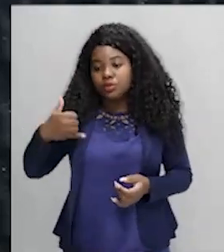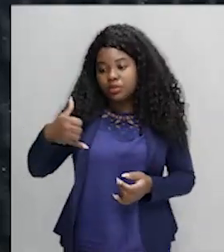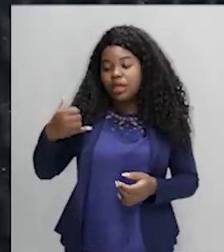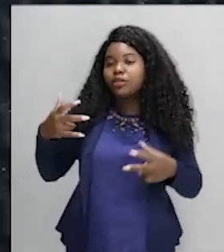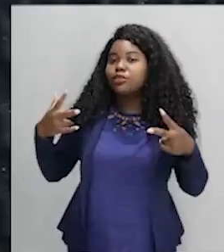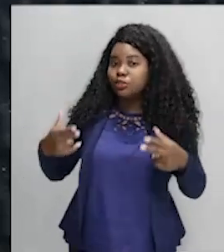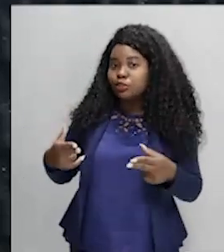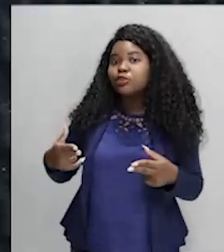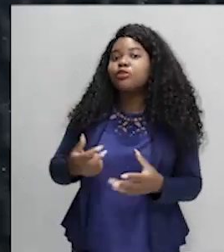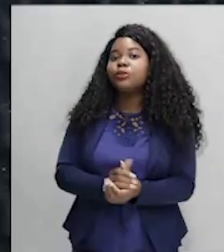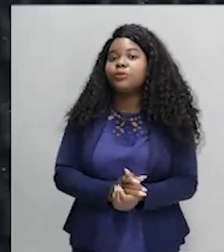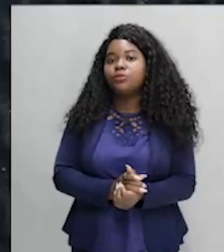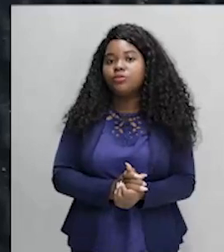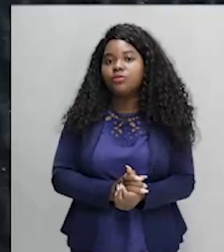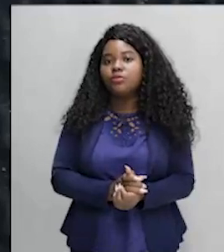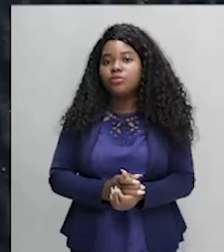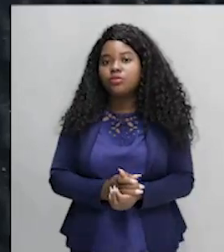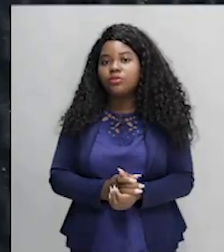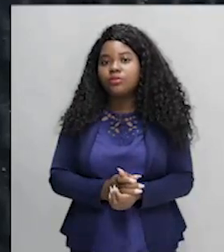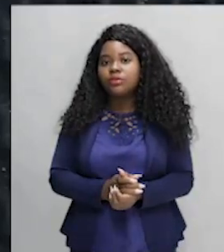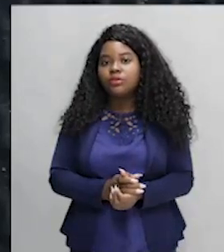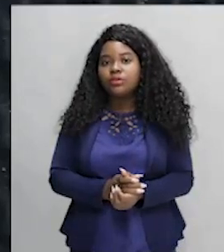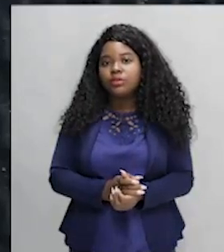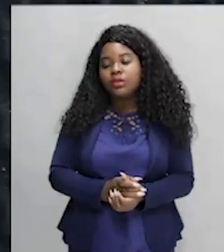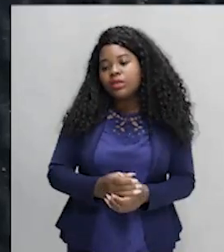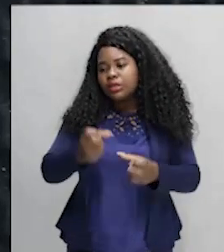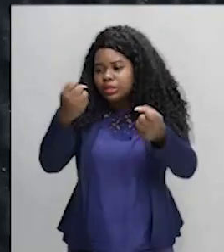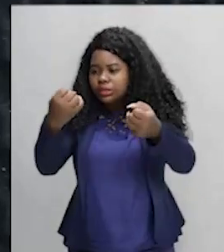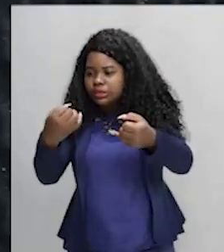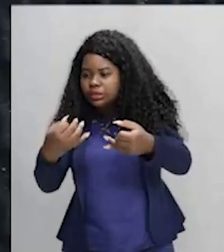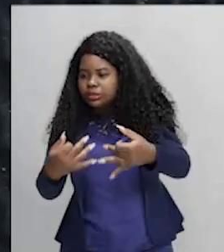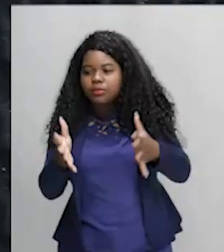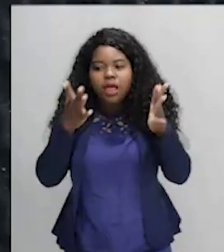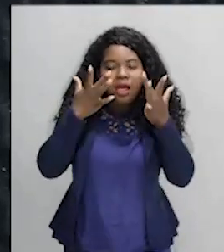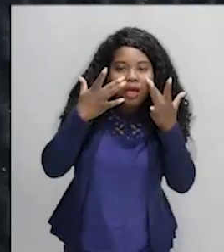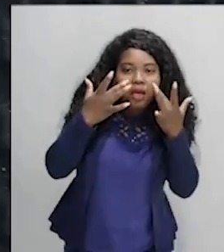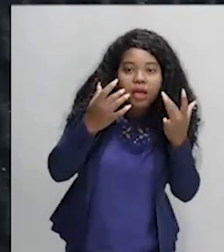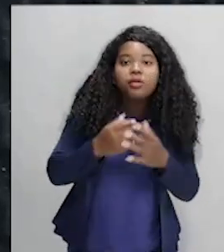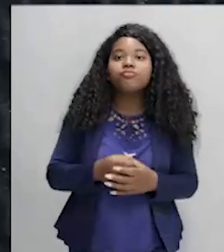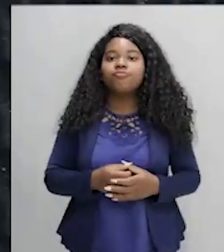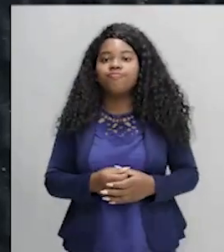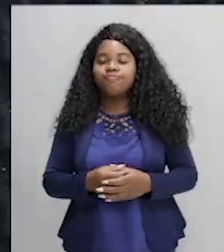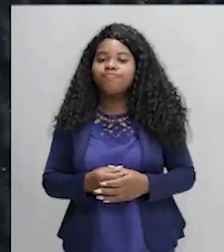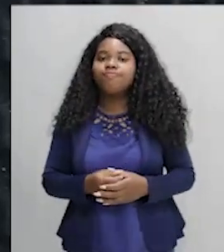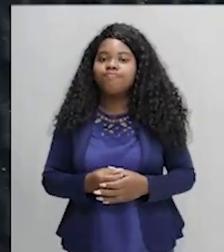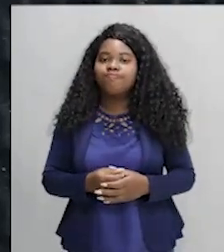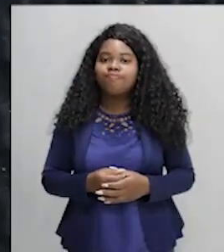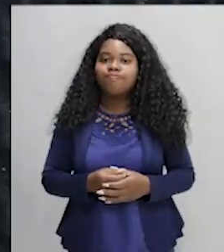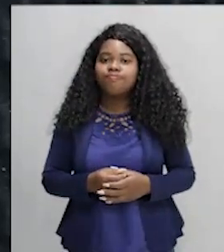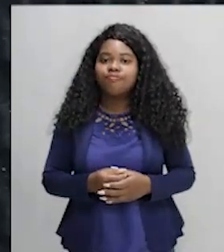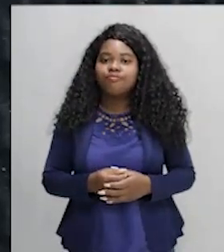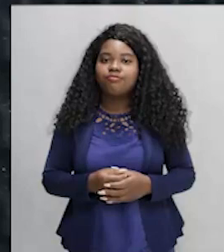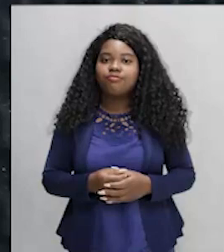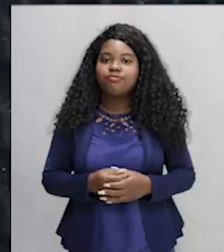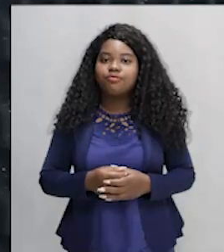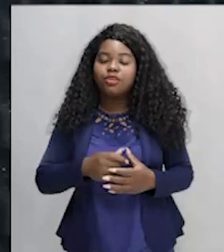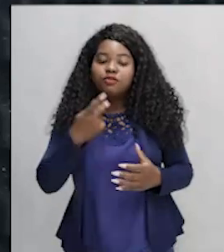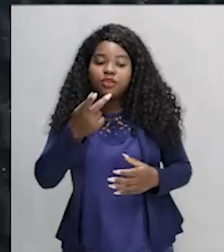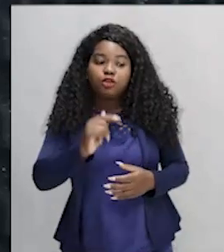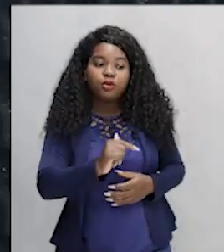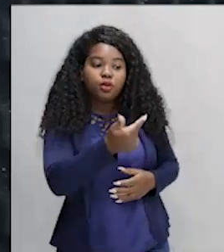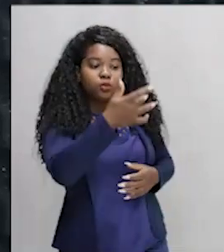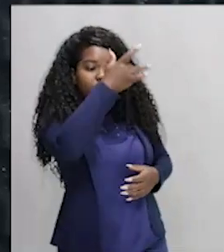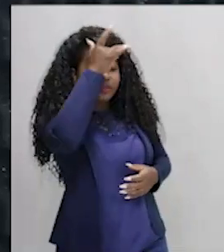adolescentes, e dar uma ênfase diferente, uma dramaticidade diferente, e contar isso, por exemplo, né, para alguém que